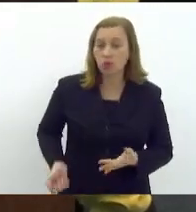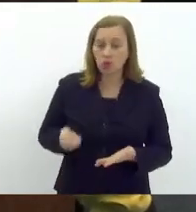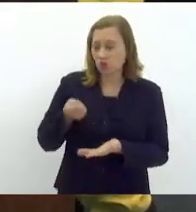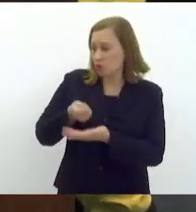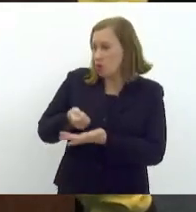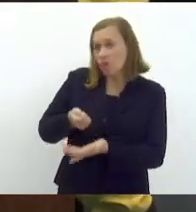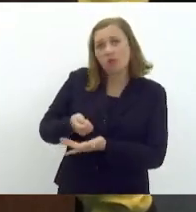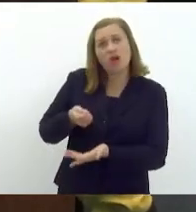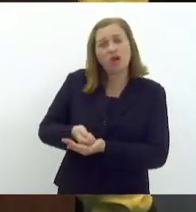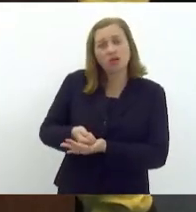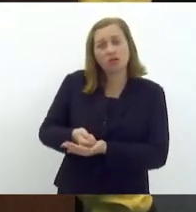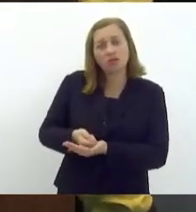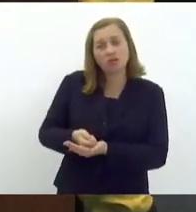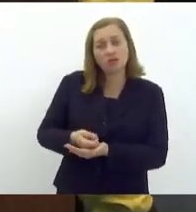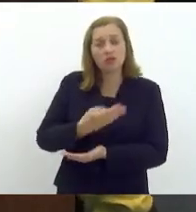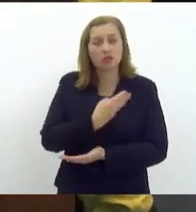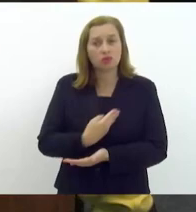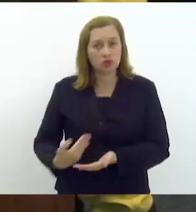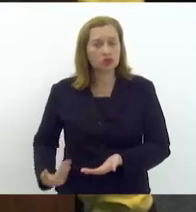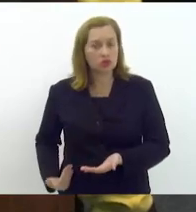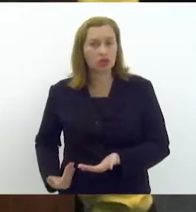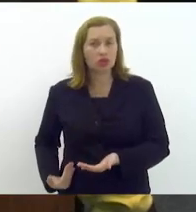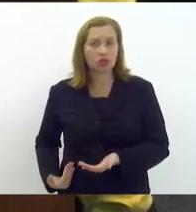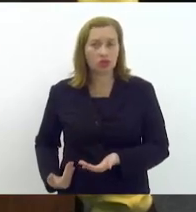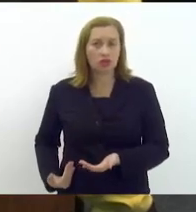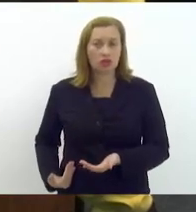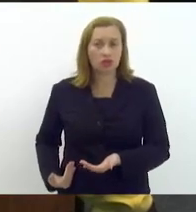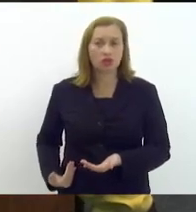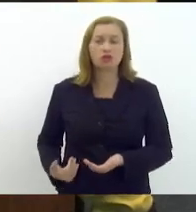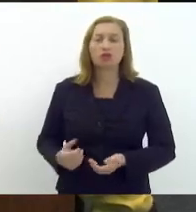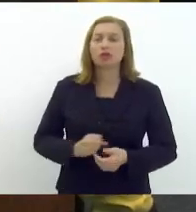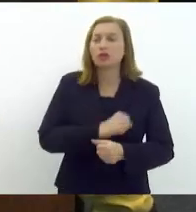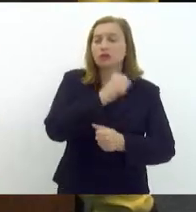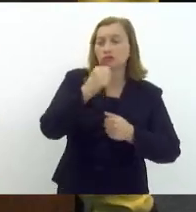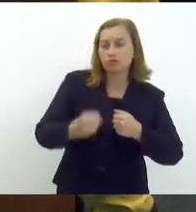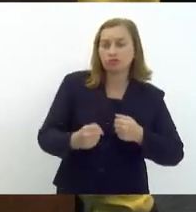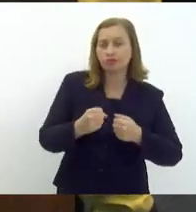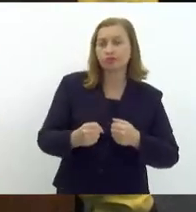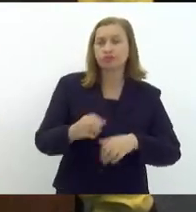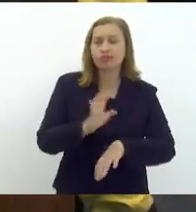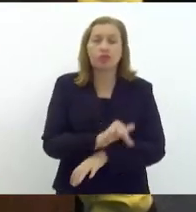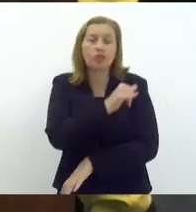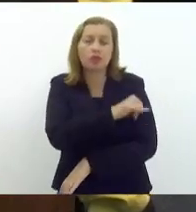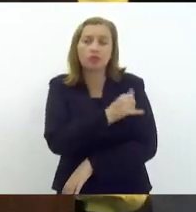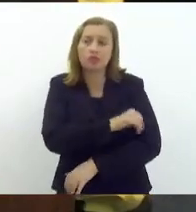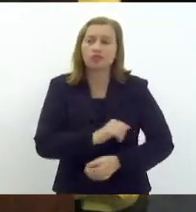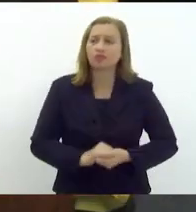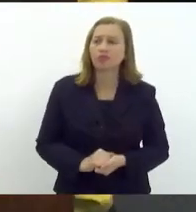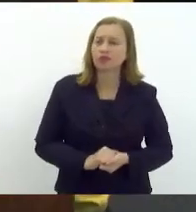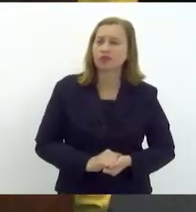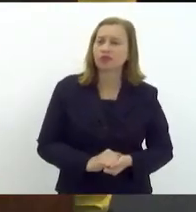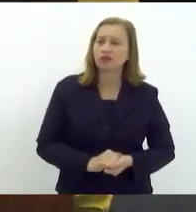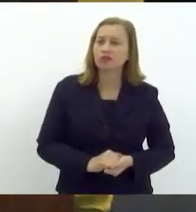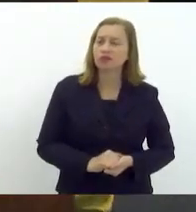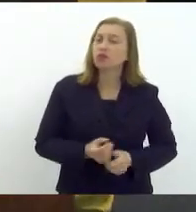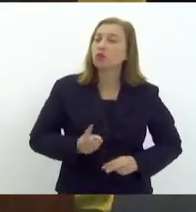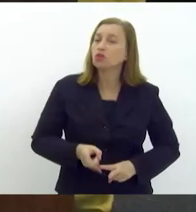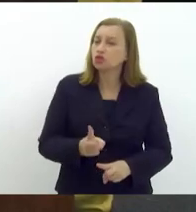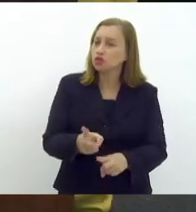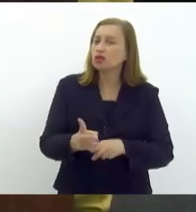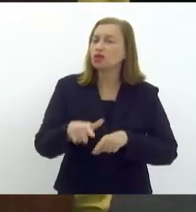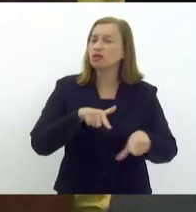é o poder público e aqui o poder público legislativo do Estado do Rio de Janeiro que desce consequência